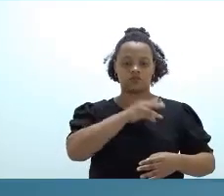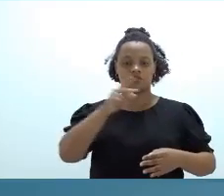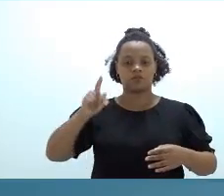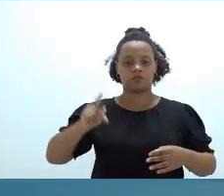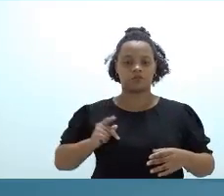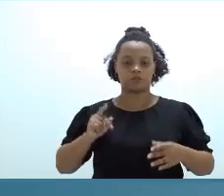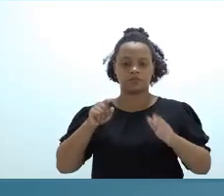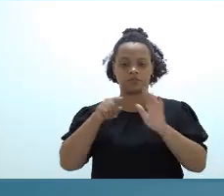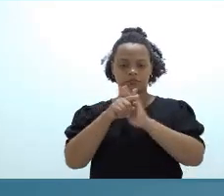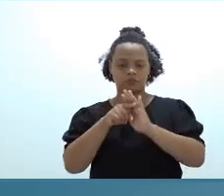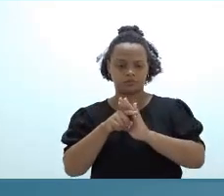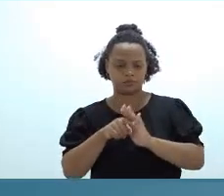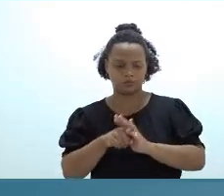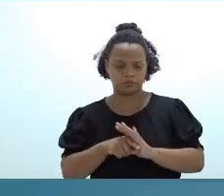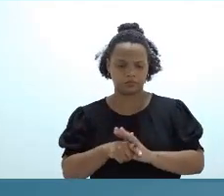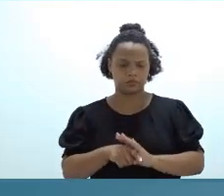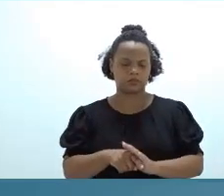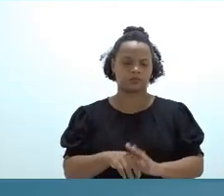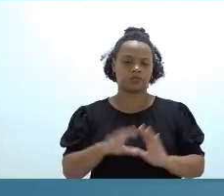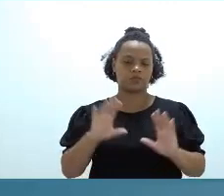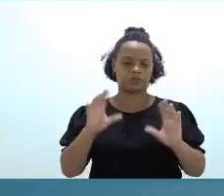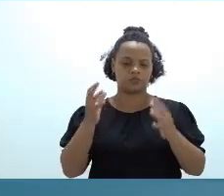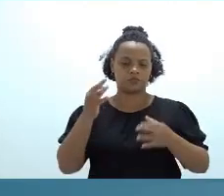qualidade fiscal da ordem jurídica,